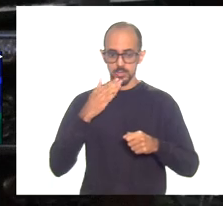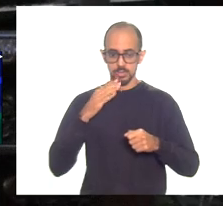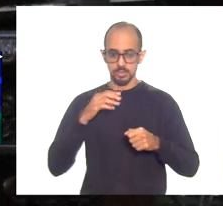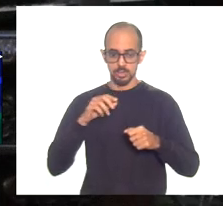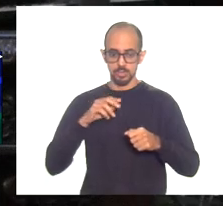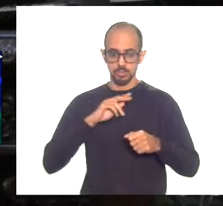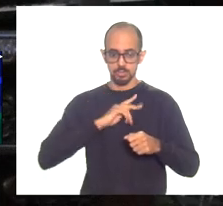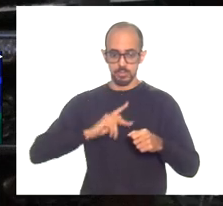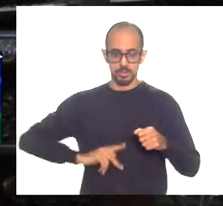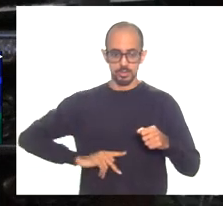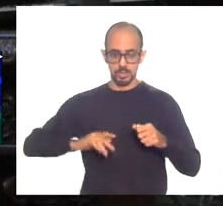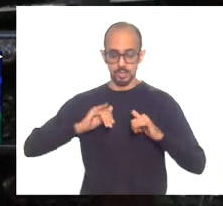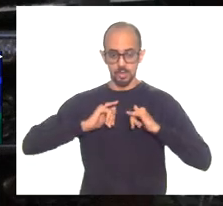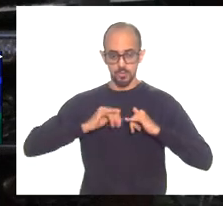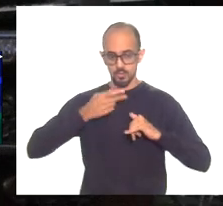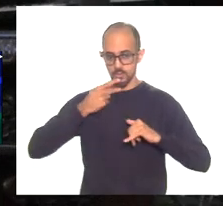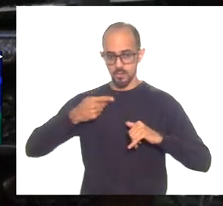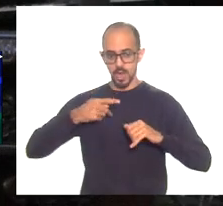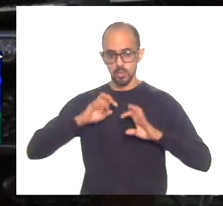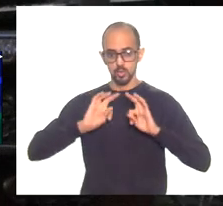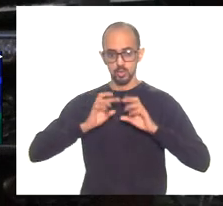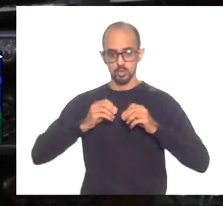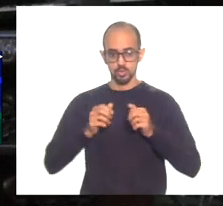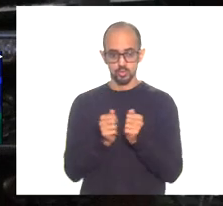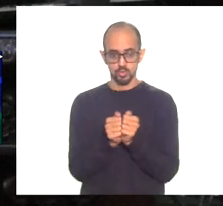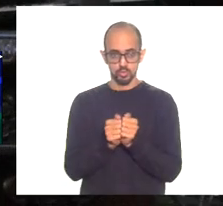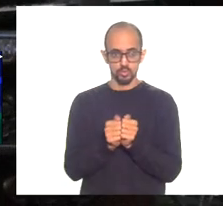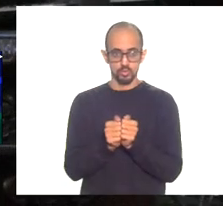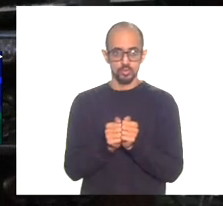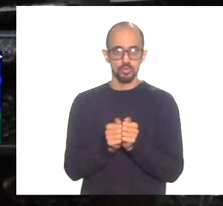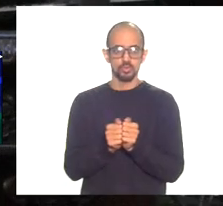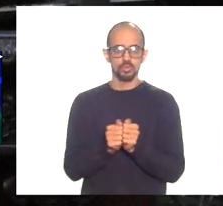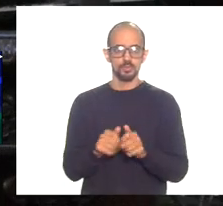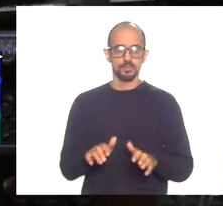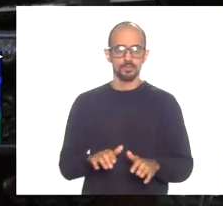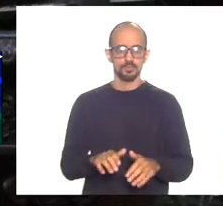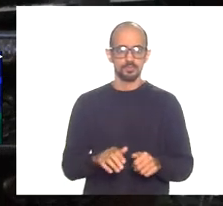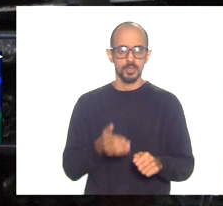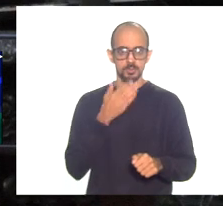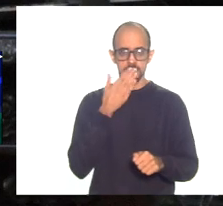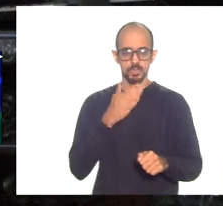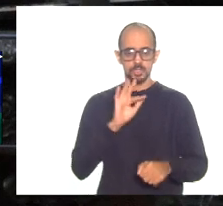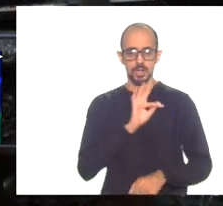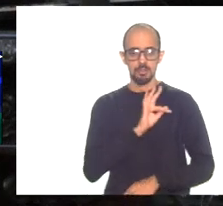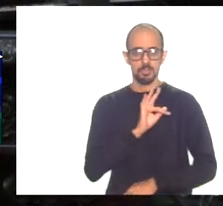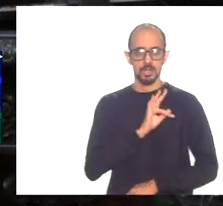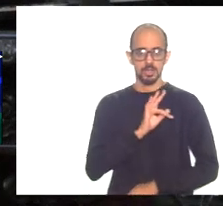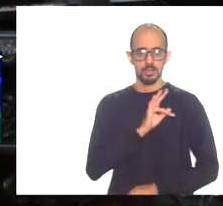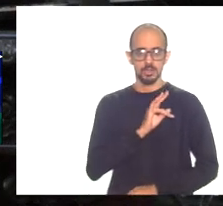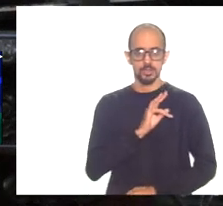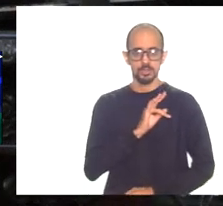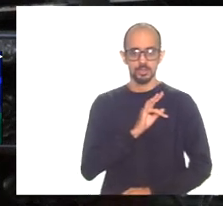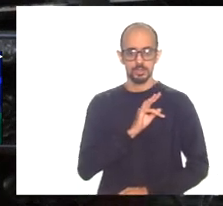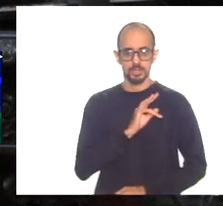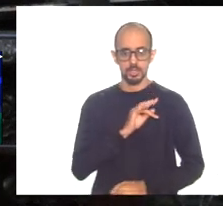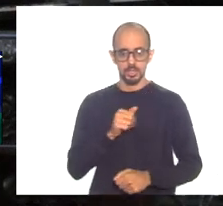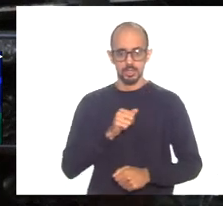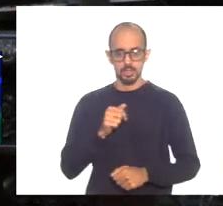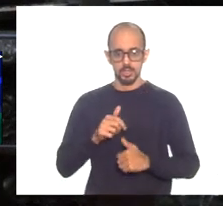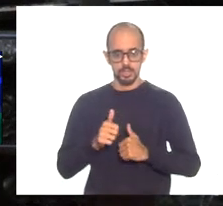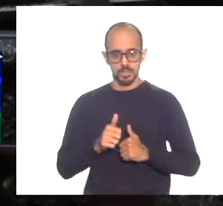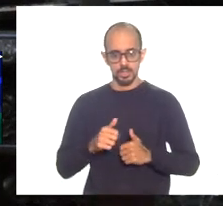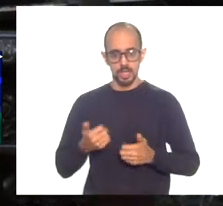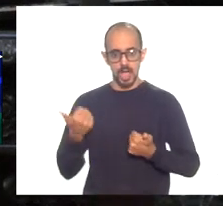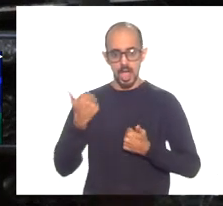Deputado Luiz Paulo por favor com a palavra pedir a deputada Martha Rocha para que possa produzir